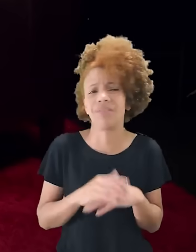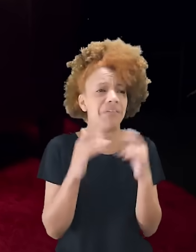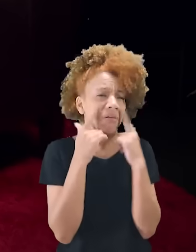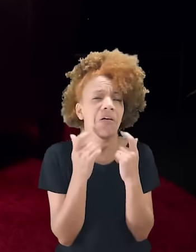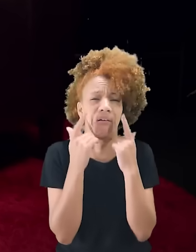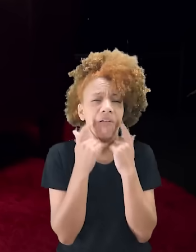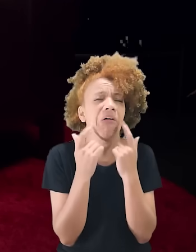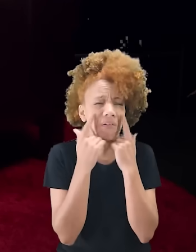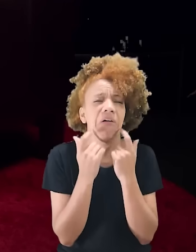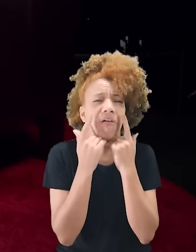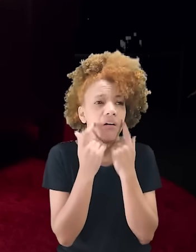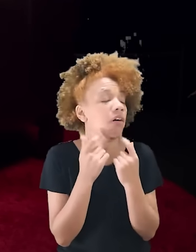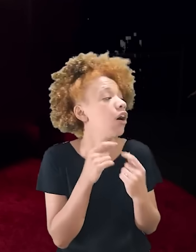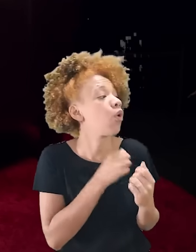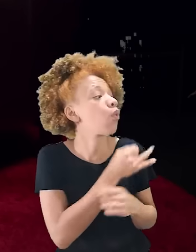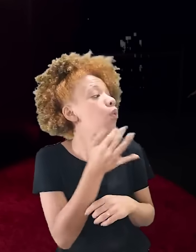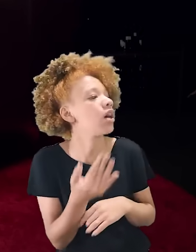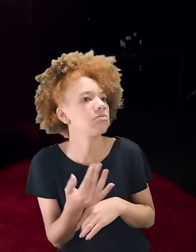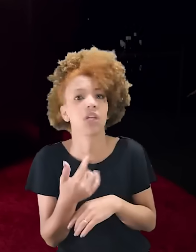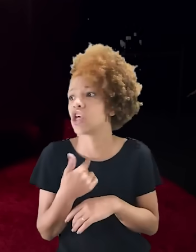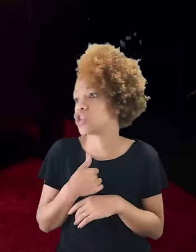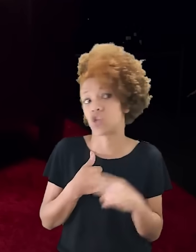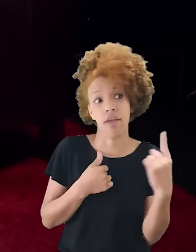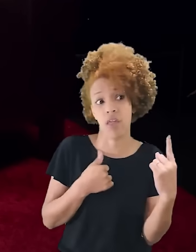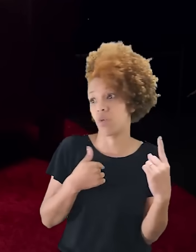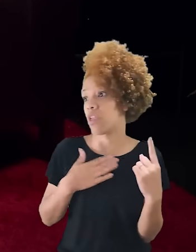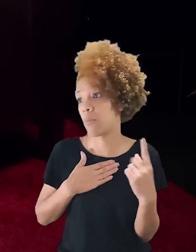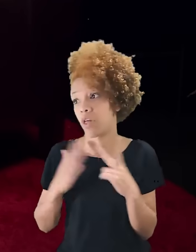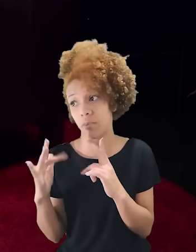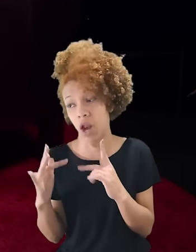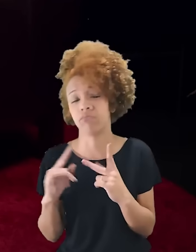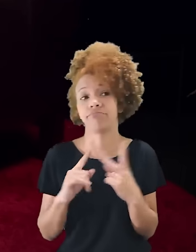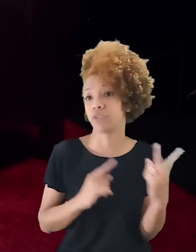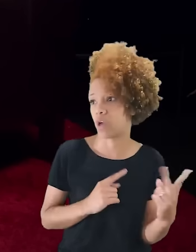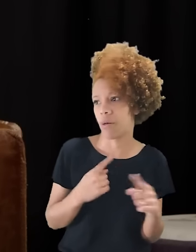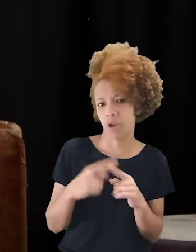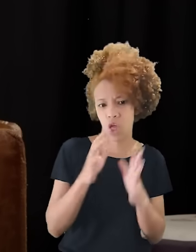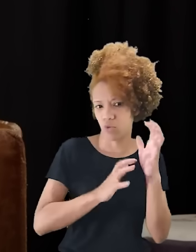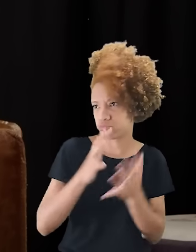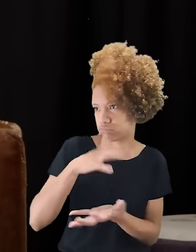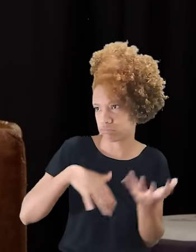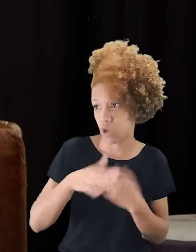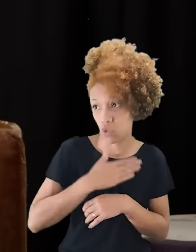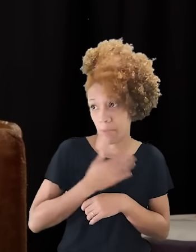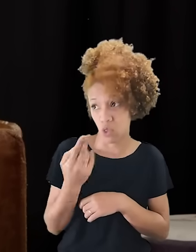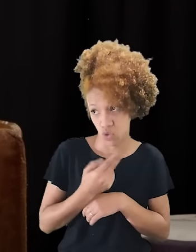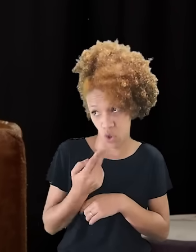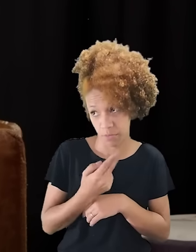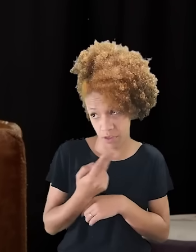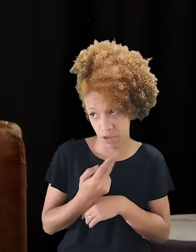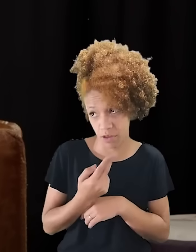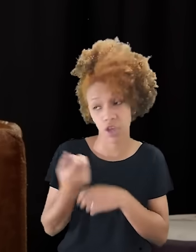acontecendo chorava chorava chorava chorava chorava você e mais quantas foi só eu e meu namorado tava você porque a confusão toda tava tipo no meu